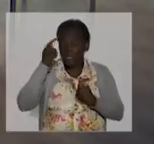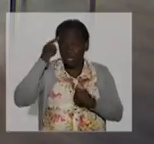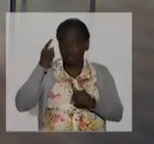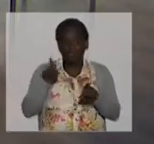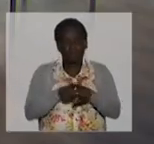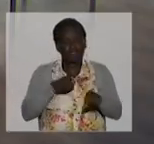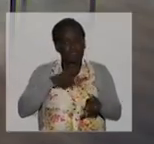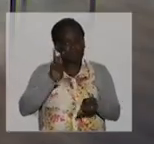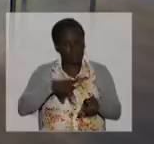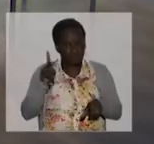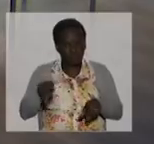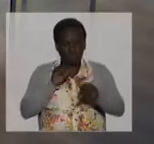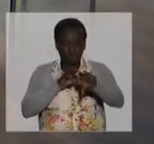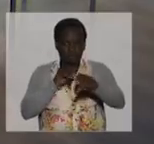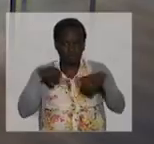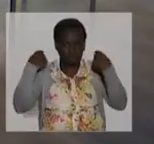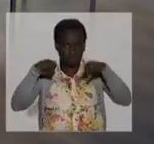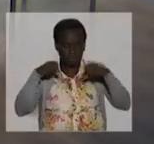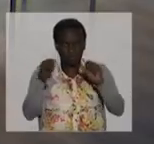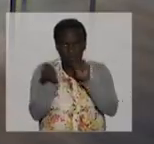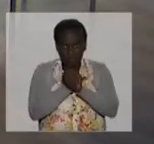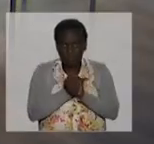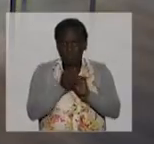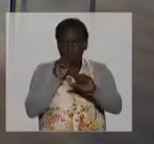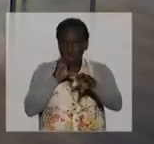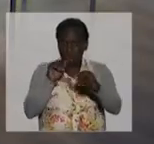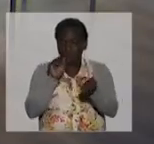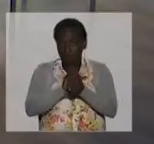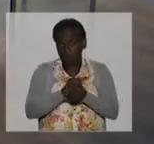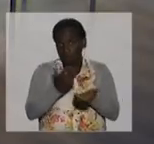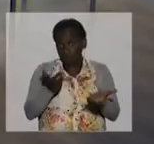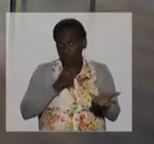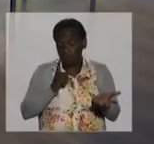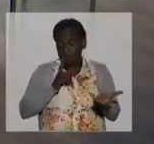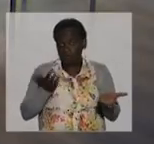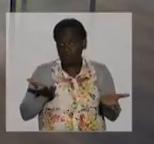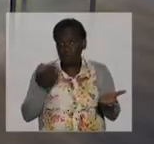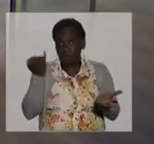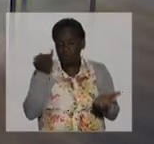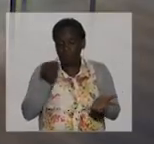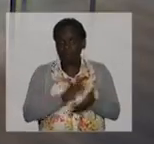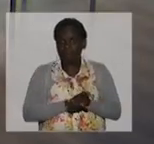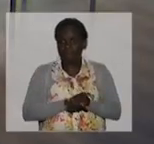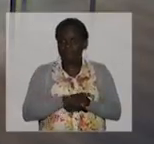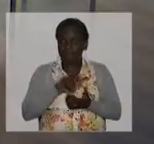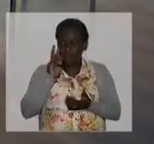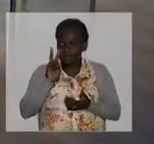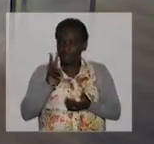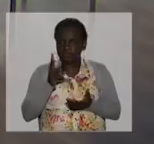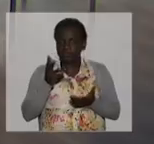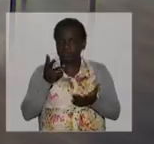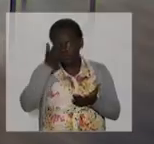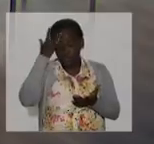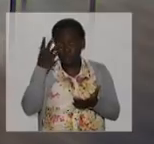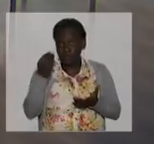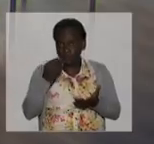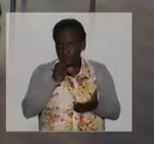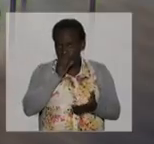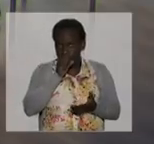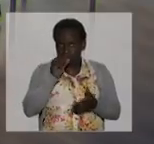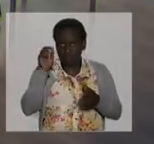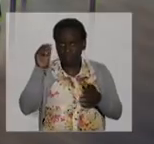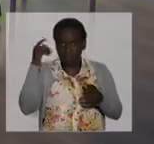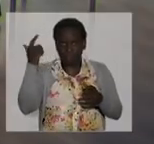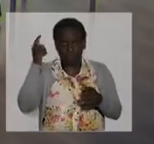tal, pode ir lá que vai ter um professor para ministrar aula para você, ele vai estar junto, vai fazer aula até com você. Quer ver se isso é uma importante. Coisa Diga, deputado. Que muita